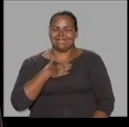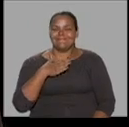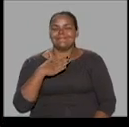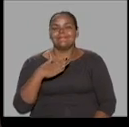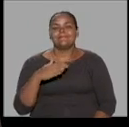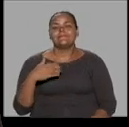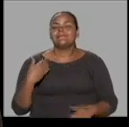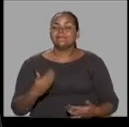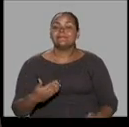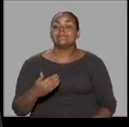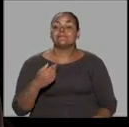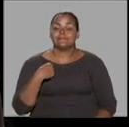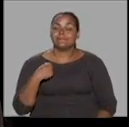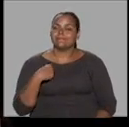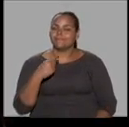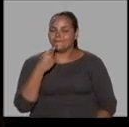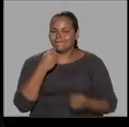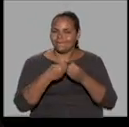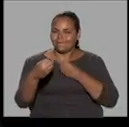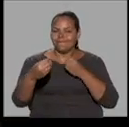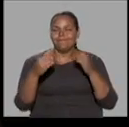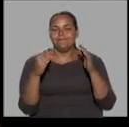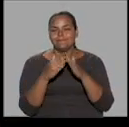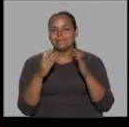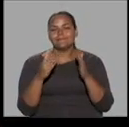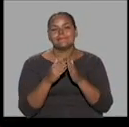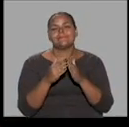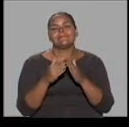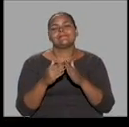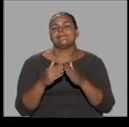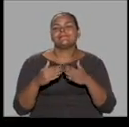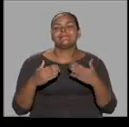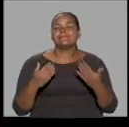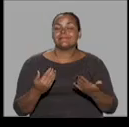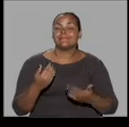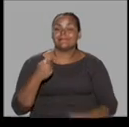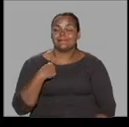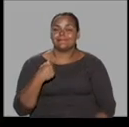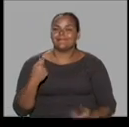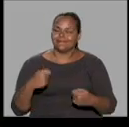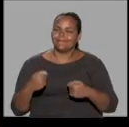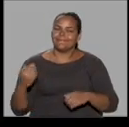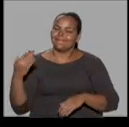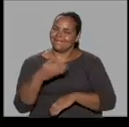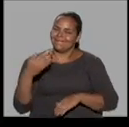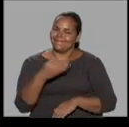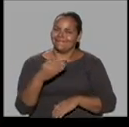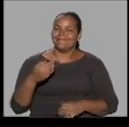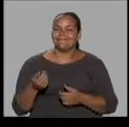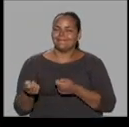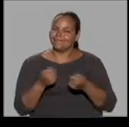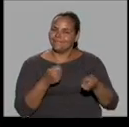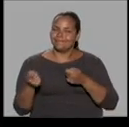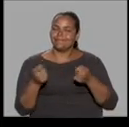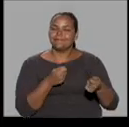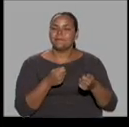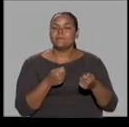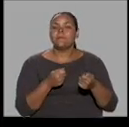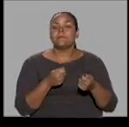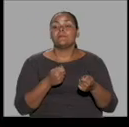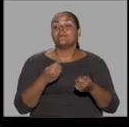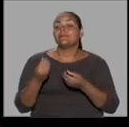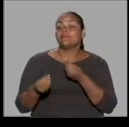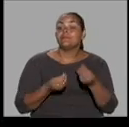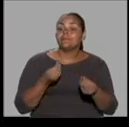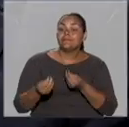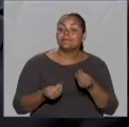gostava, né? E assim, no meu quintal, assim, da minha casa, eu fiquei, pô, eu vou ter que frequentar aqui mais vezes, né? E